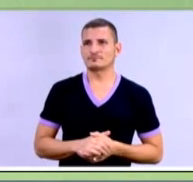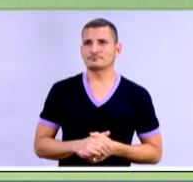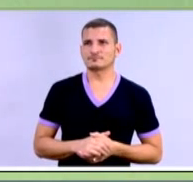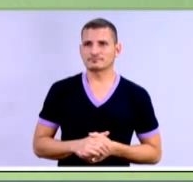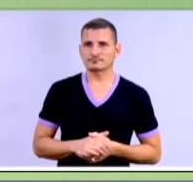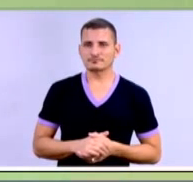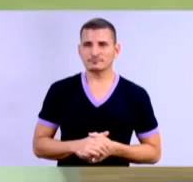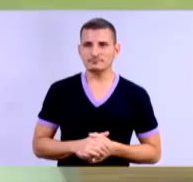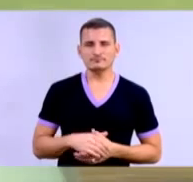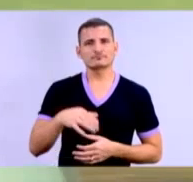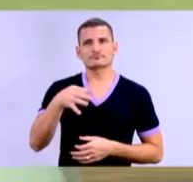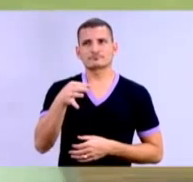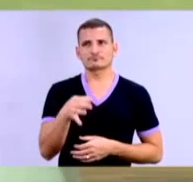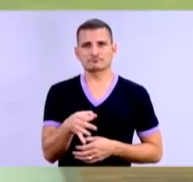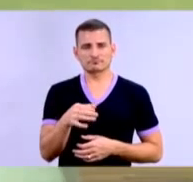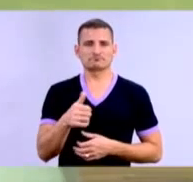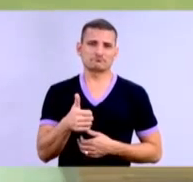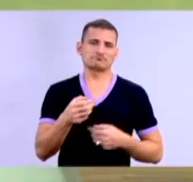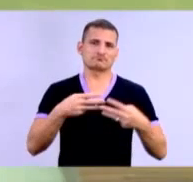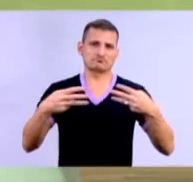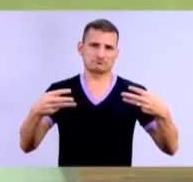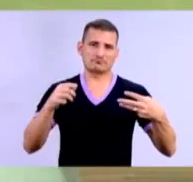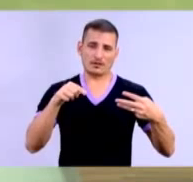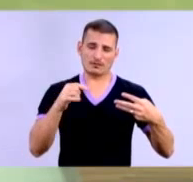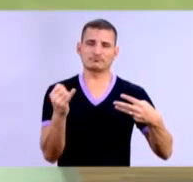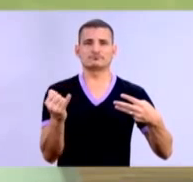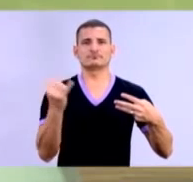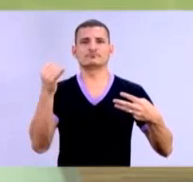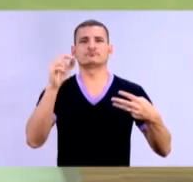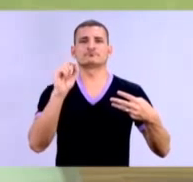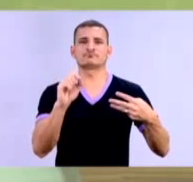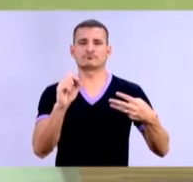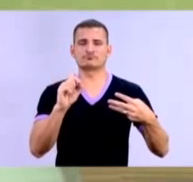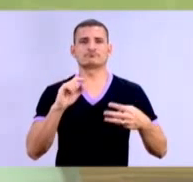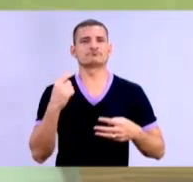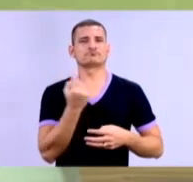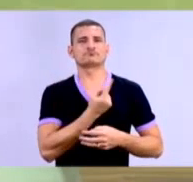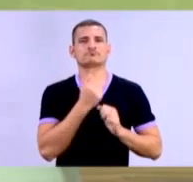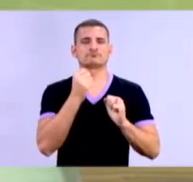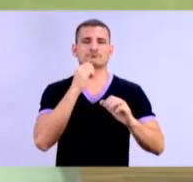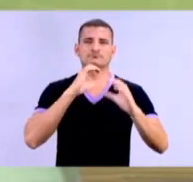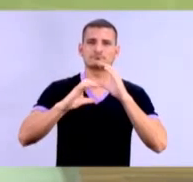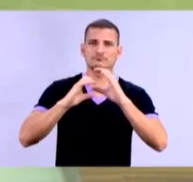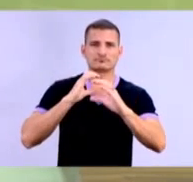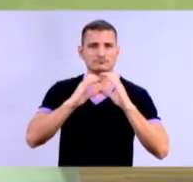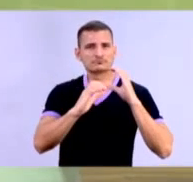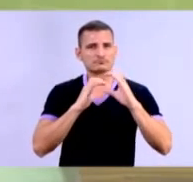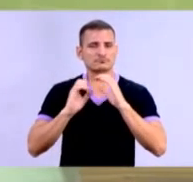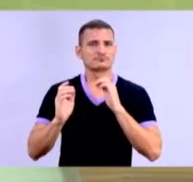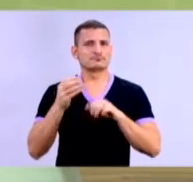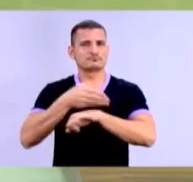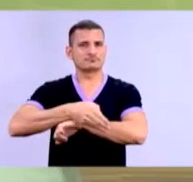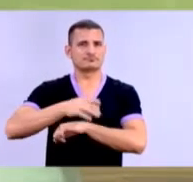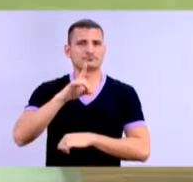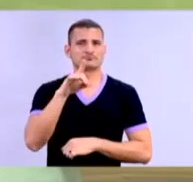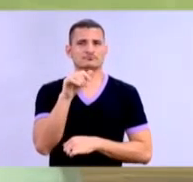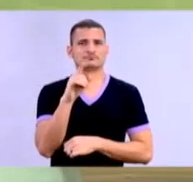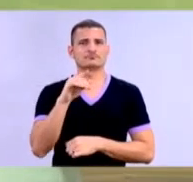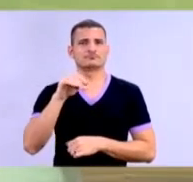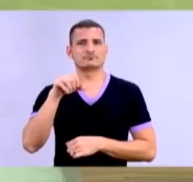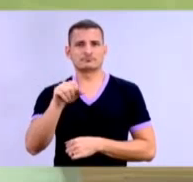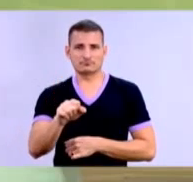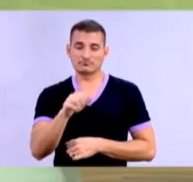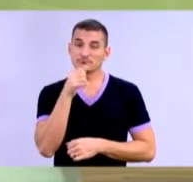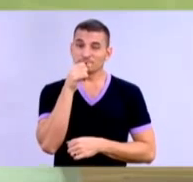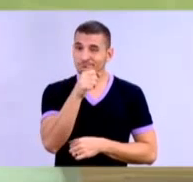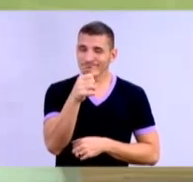meios físicos, eles são muito importantes para garantir que todos nós possamos ter comunicação e acesso aos dados, né? Sem os